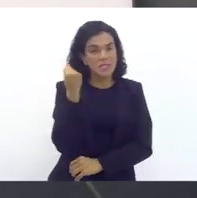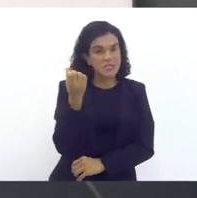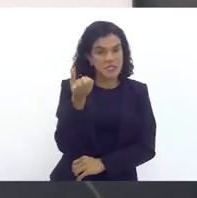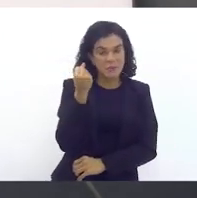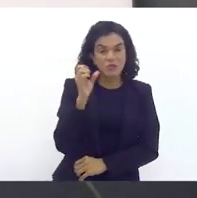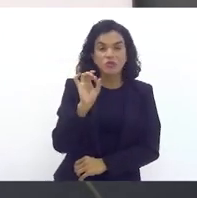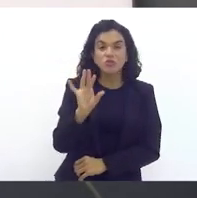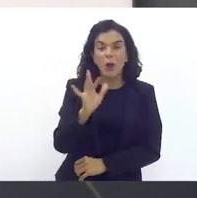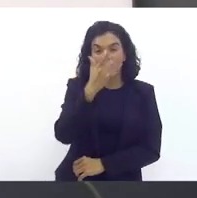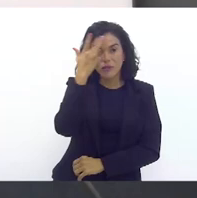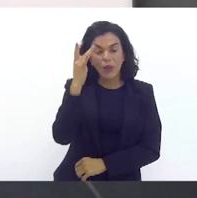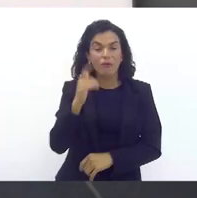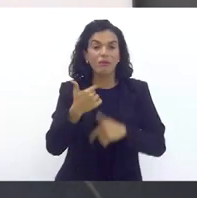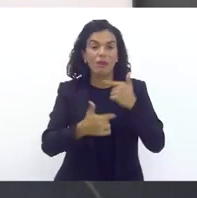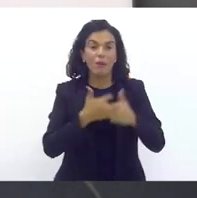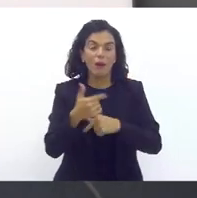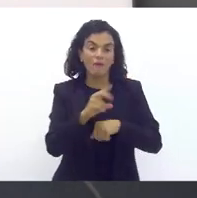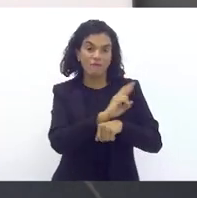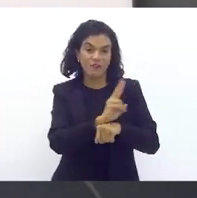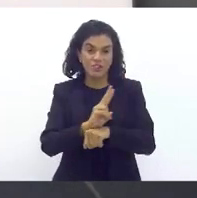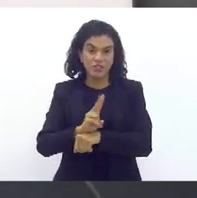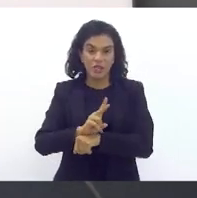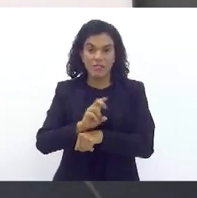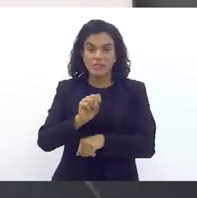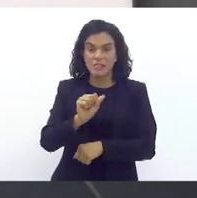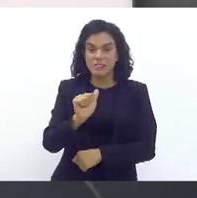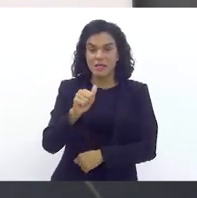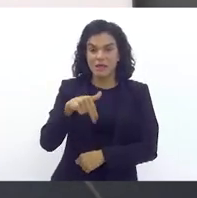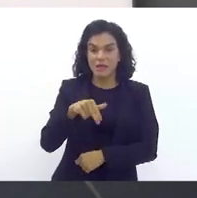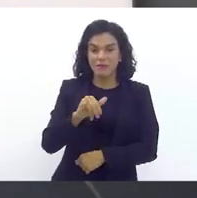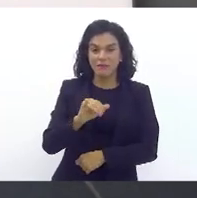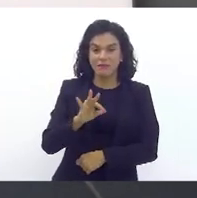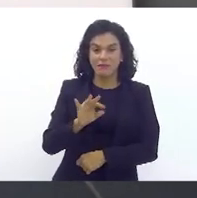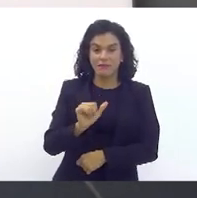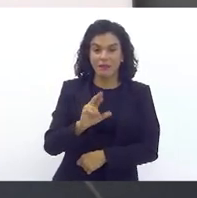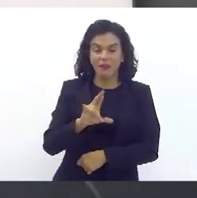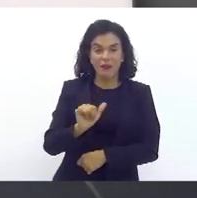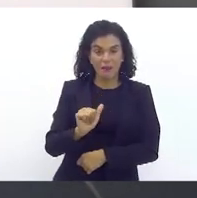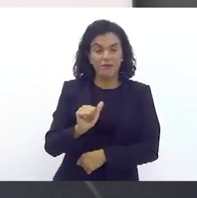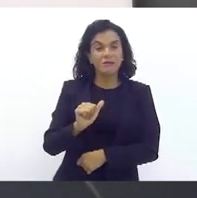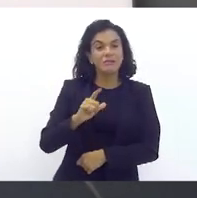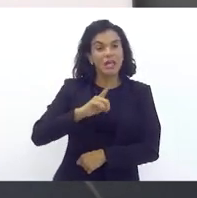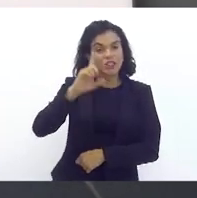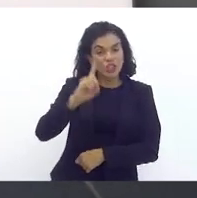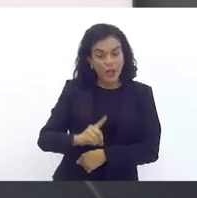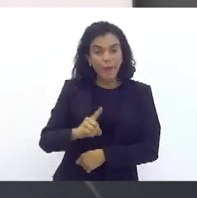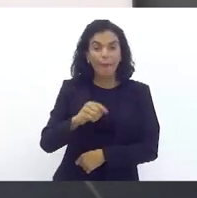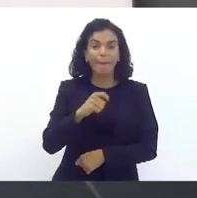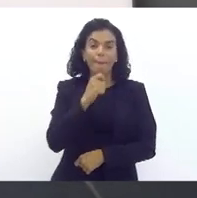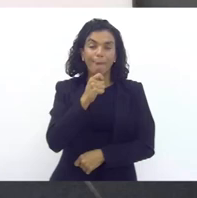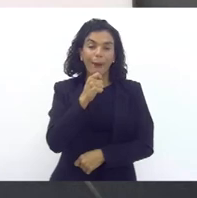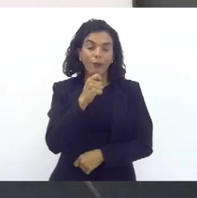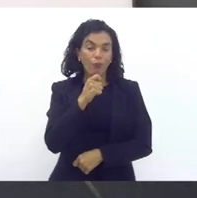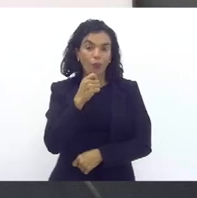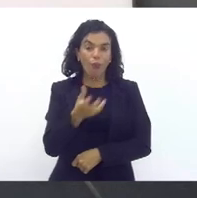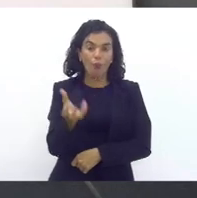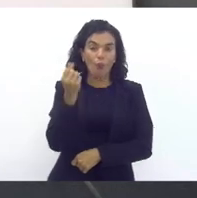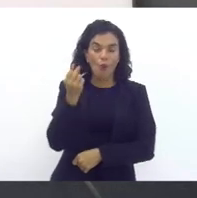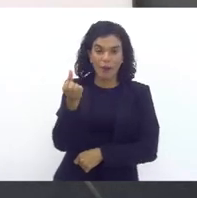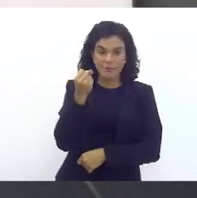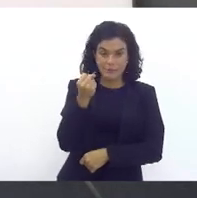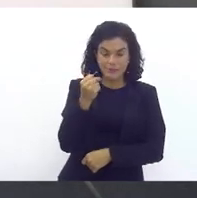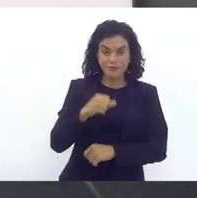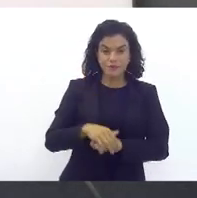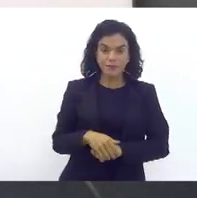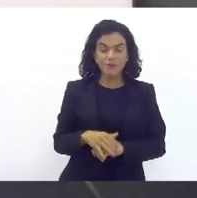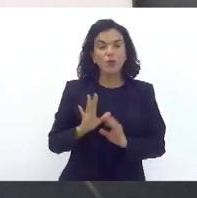vigilância sanitária nós temos 4 companheiros que deveriam ter esse direito, não tem. Então, o que a gente espera